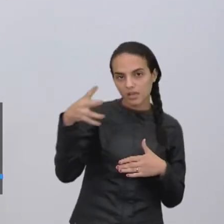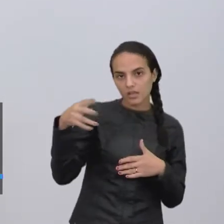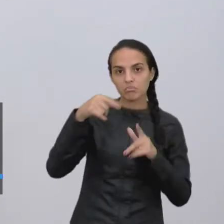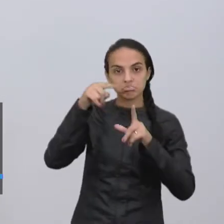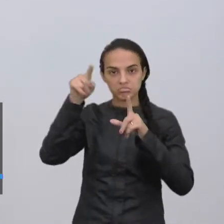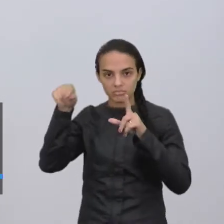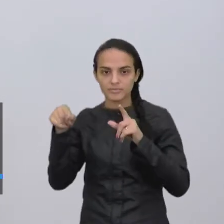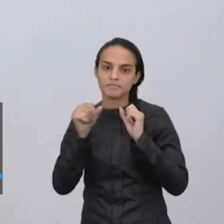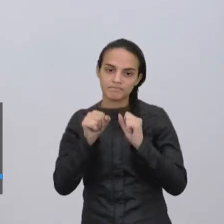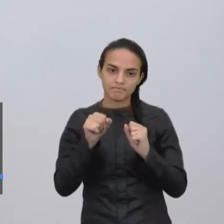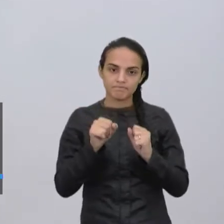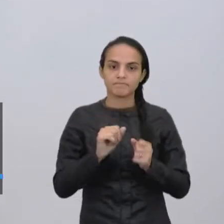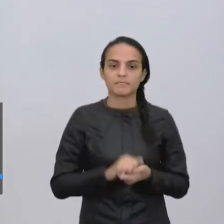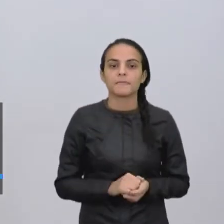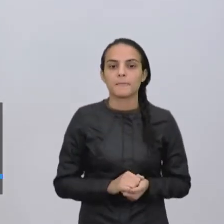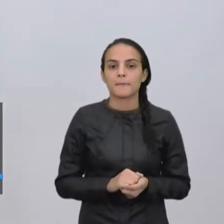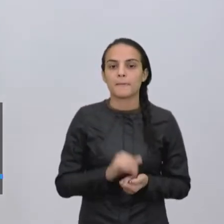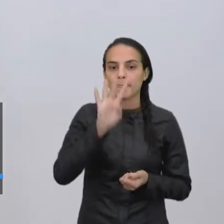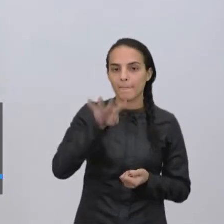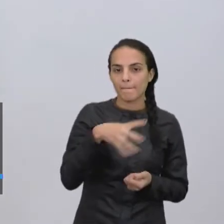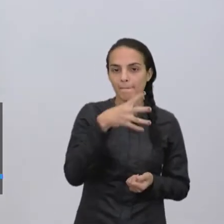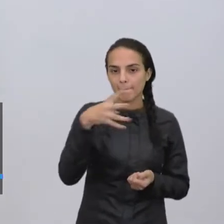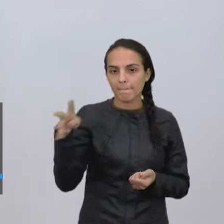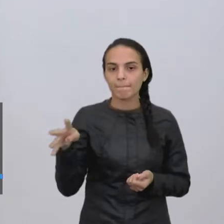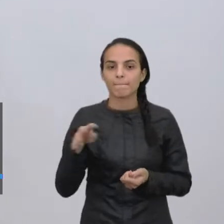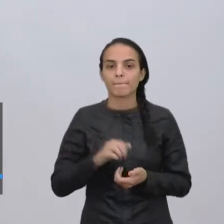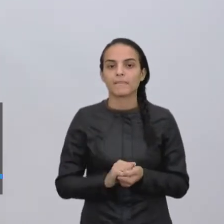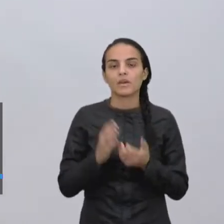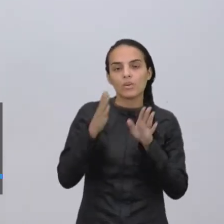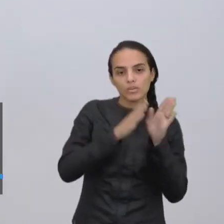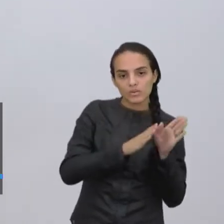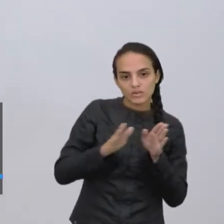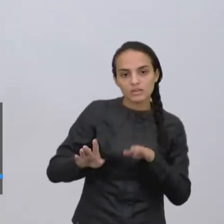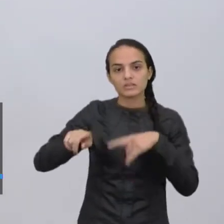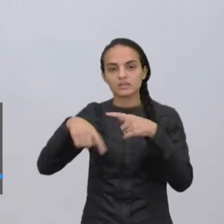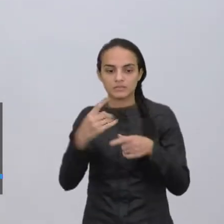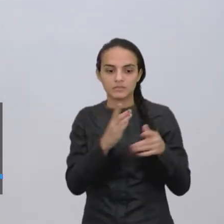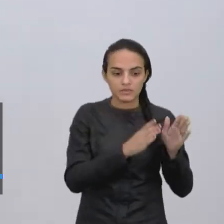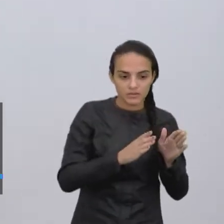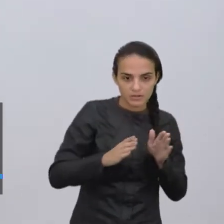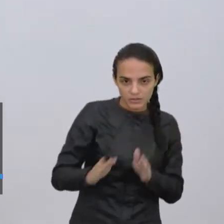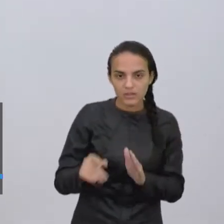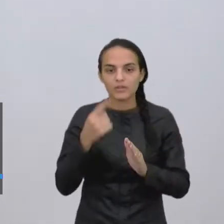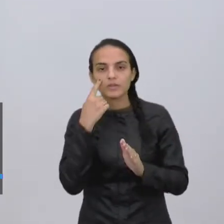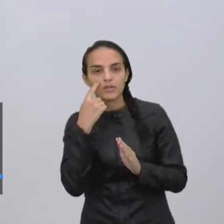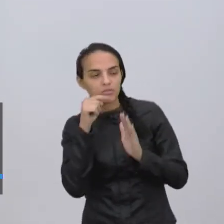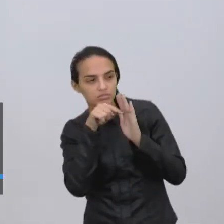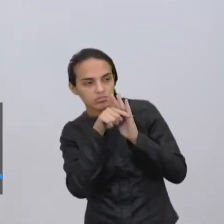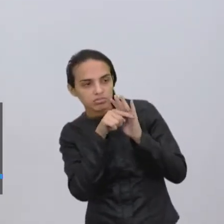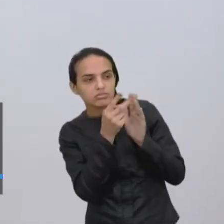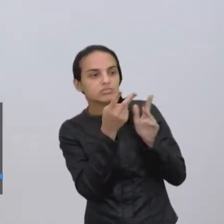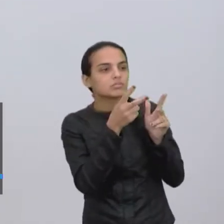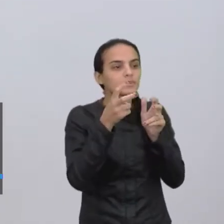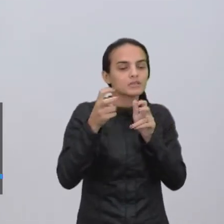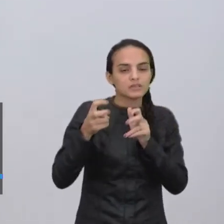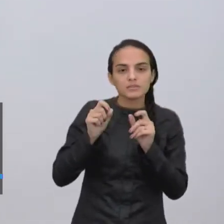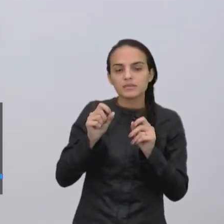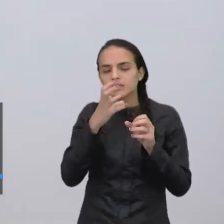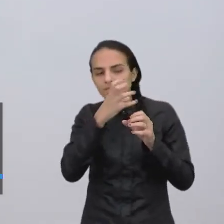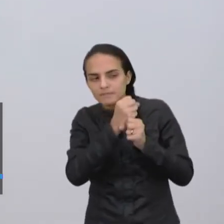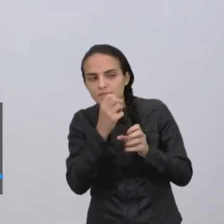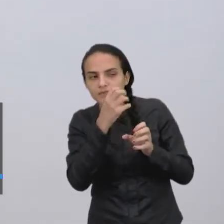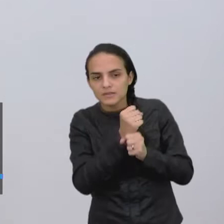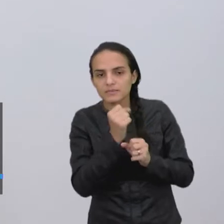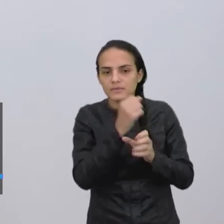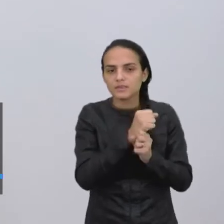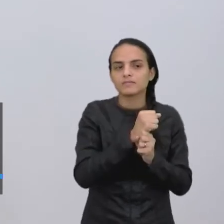O mais fácil é organizar em tabelas. Então, eu organizo lá em tabelas. Depois que eu organizei bem em tabelas, eu vou analisar. Analisar é fazer cálculos em